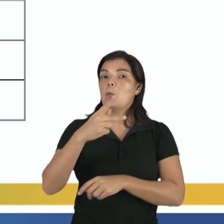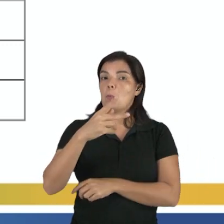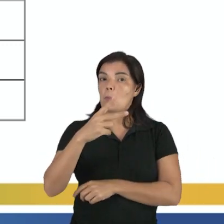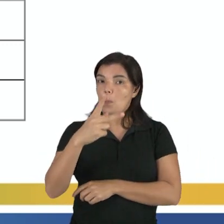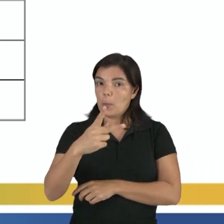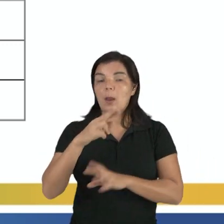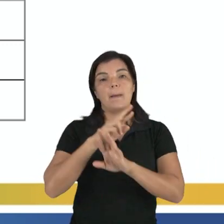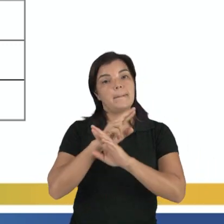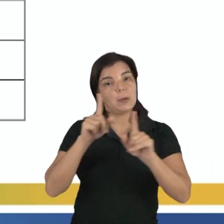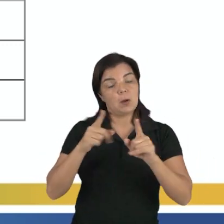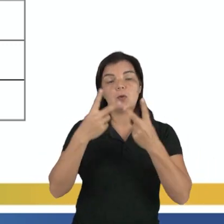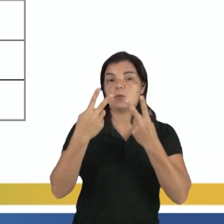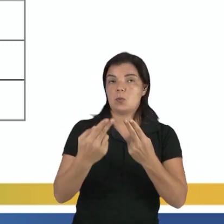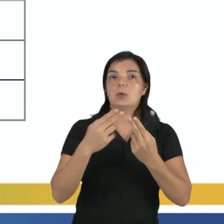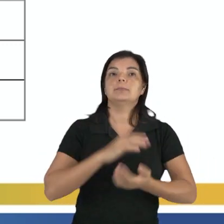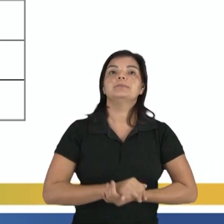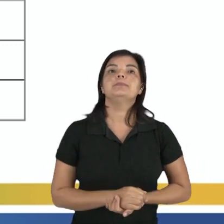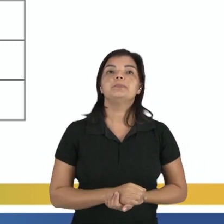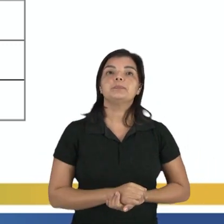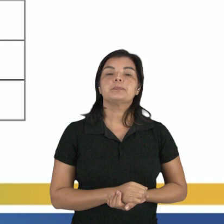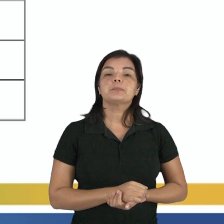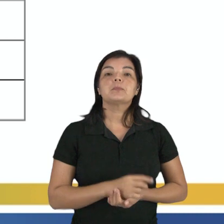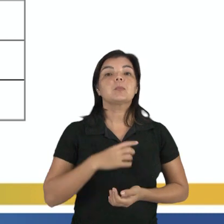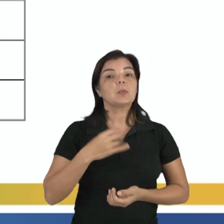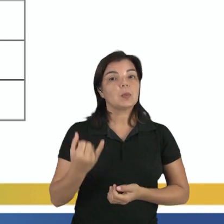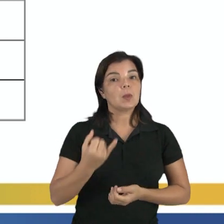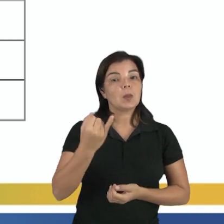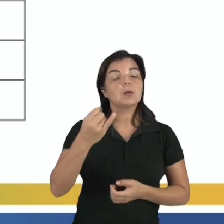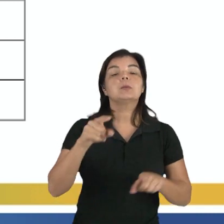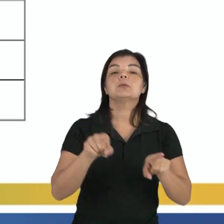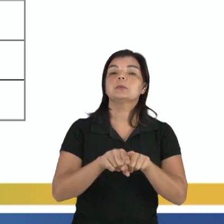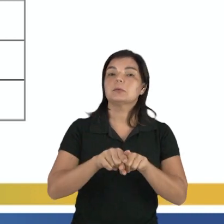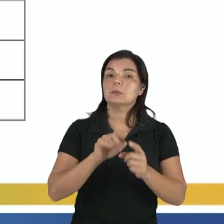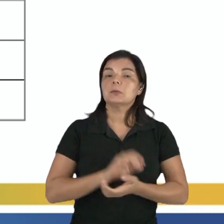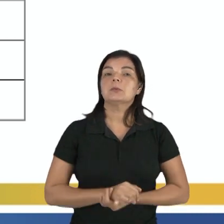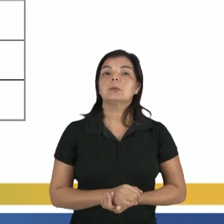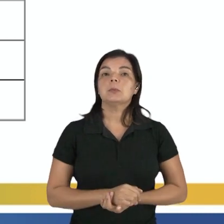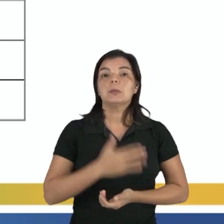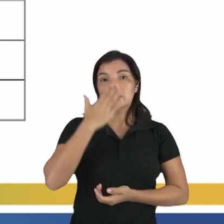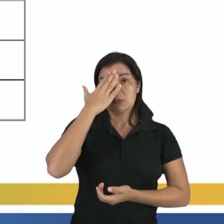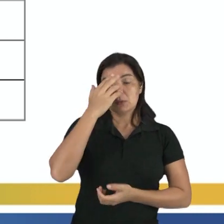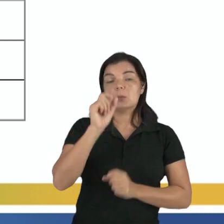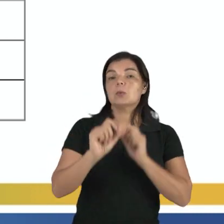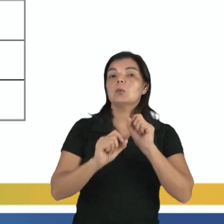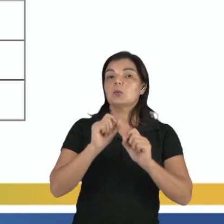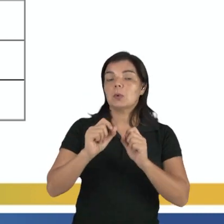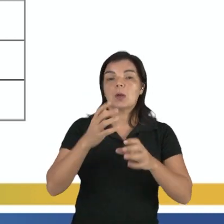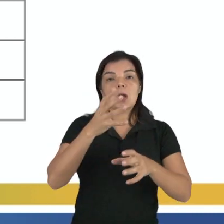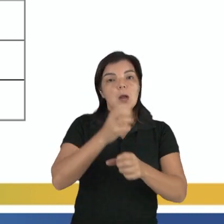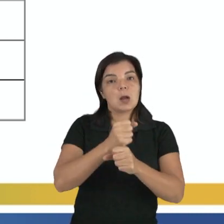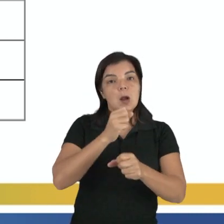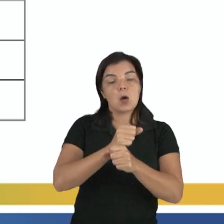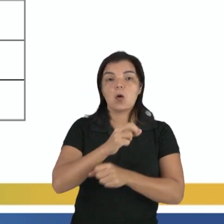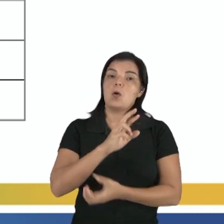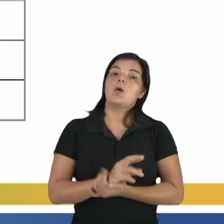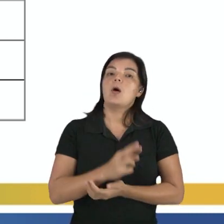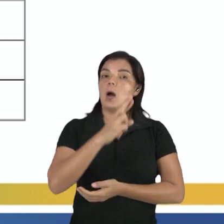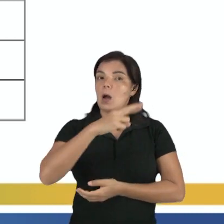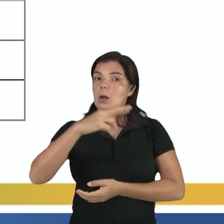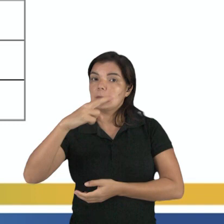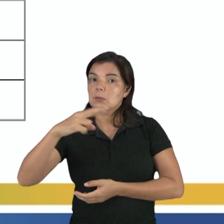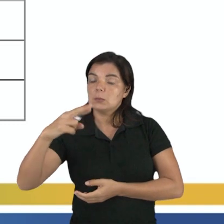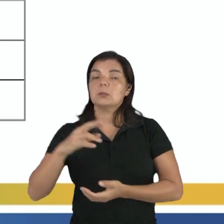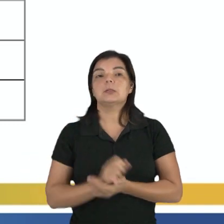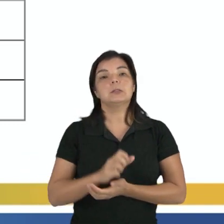mesmo potencial diferença de potencial e também é muito importante você saber ler e calcular as resistências equivalentes